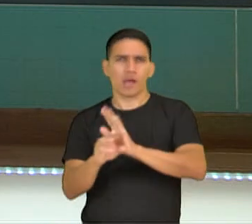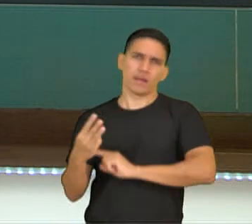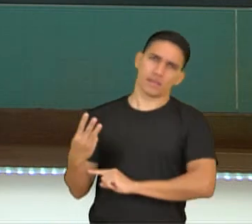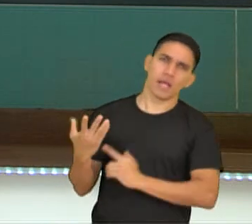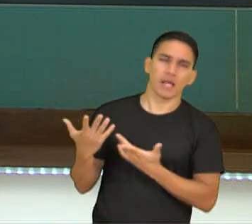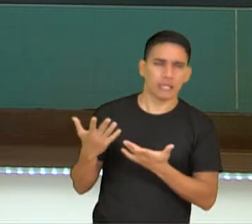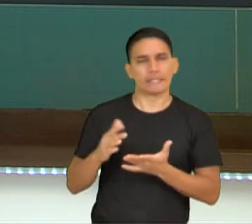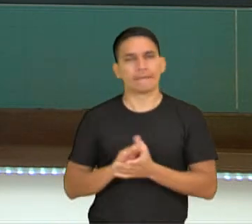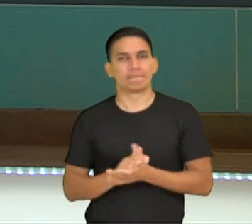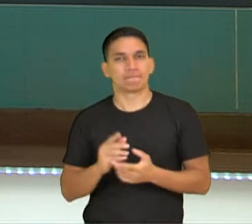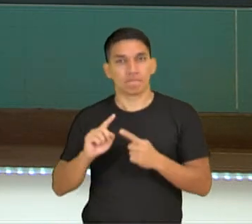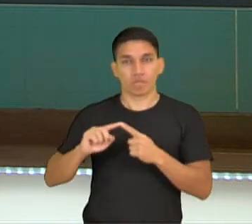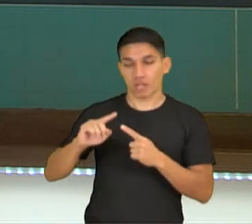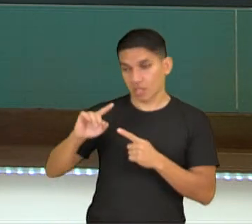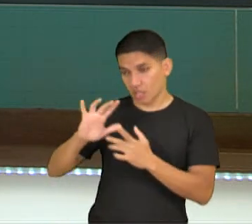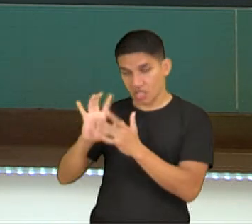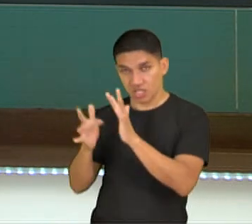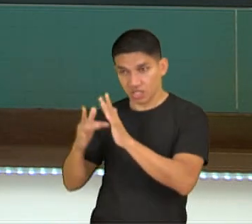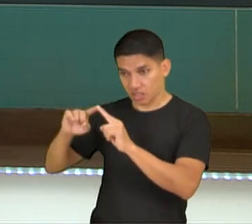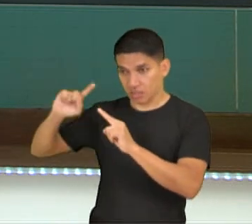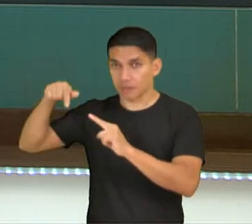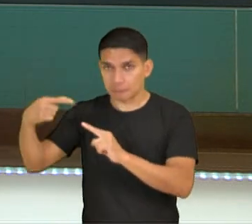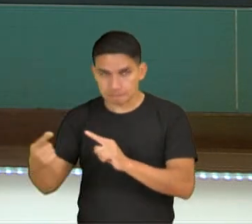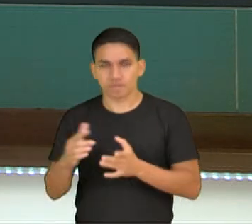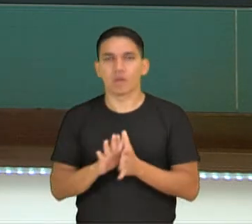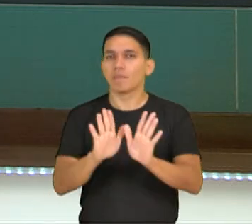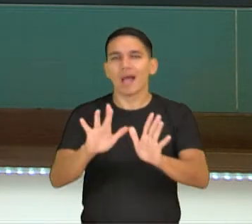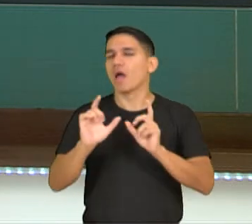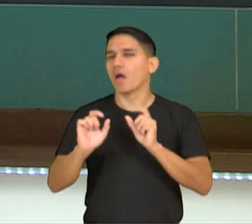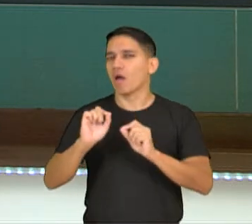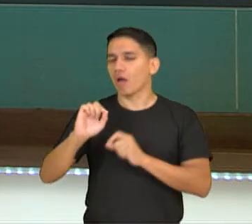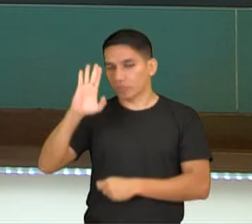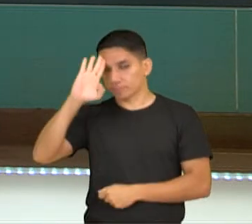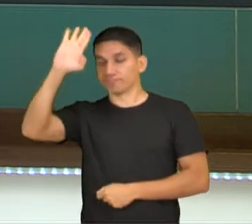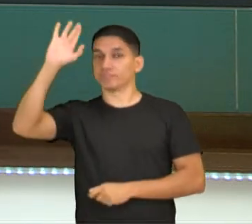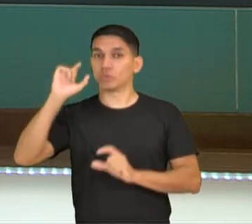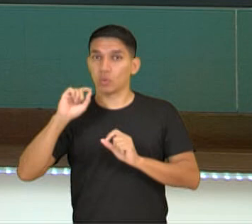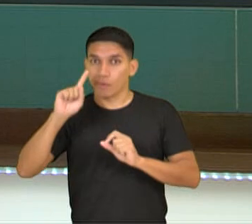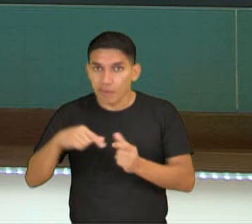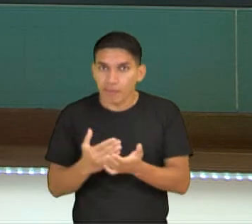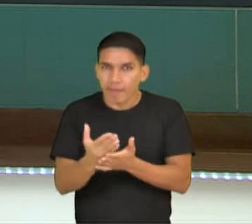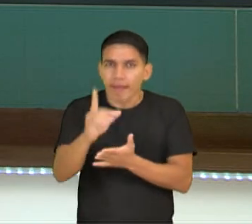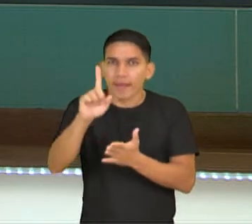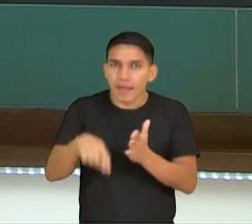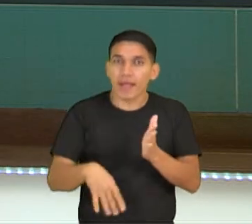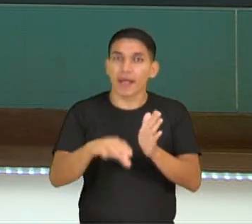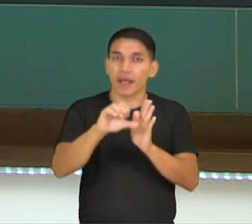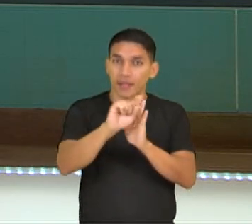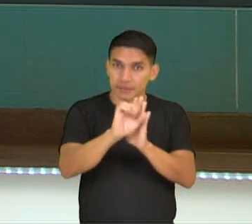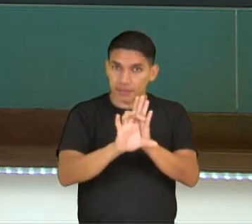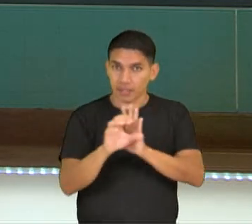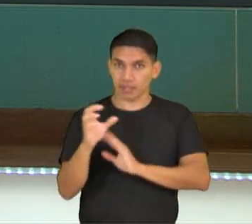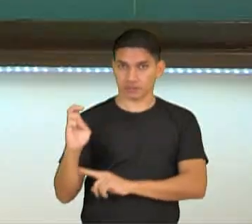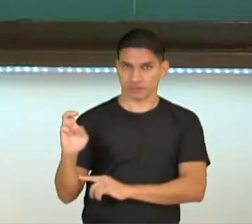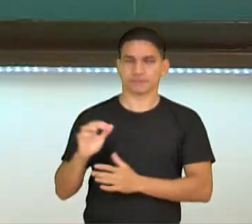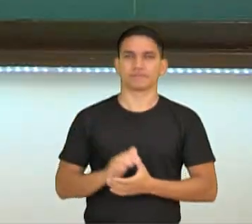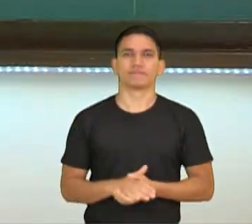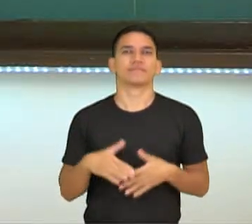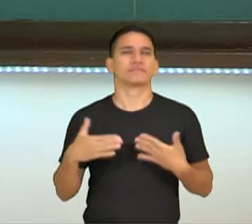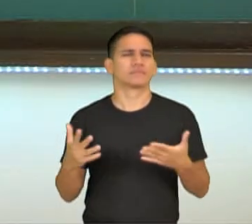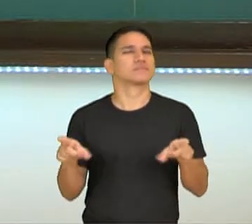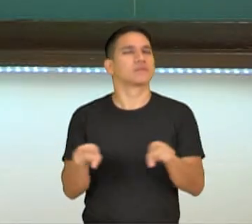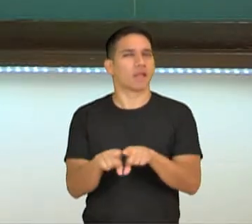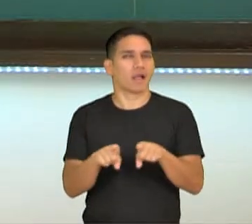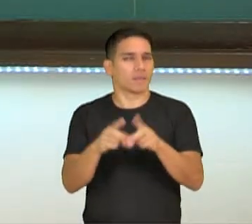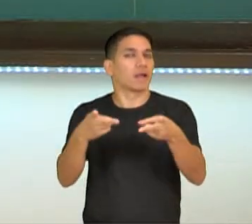III depois de Cristo, mas a grande proeminência desse período vem no século V. Então, a gente percebe também